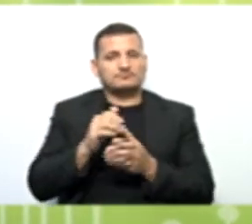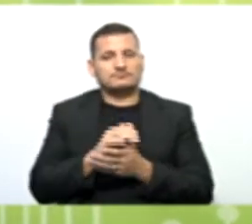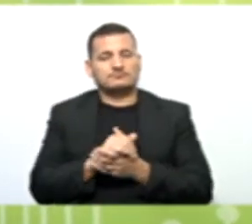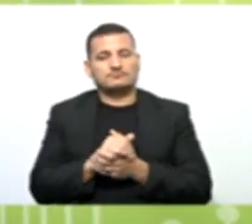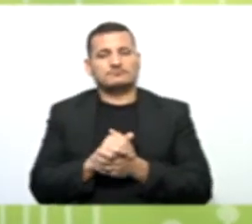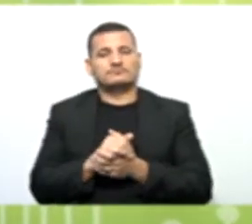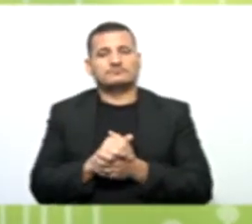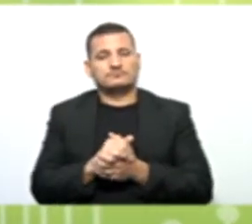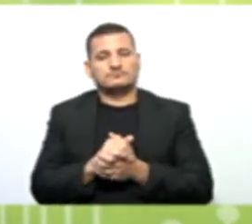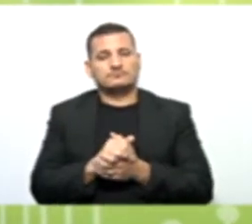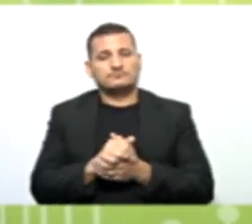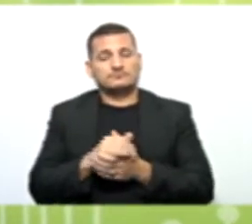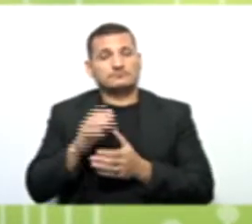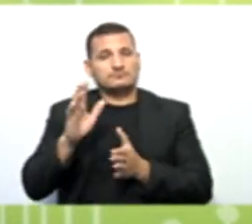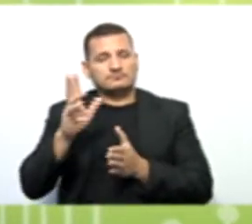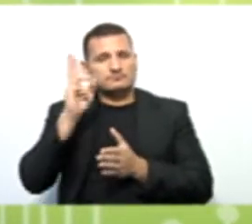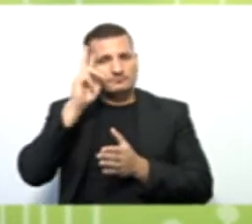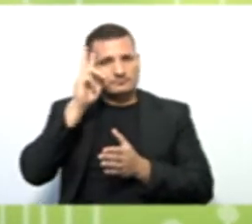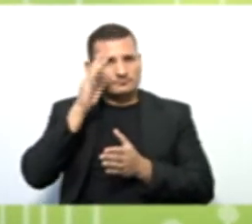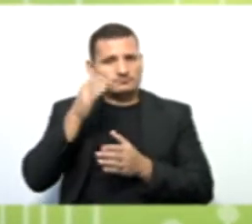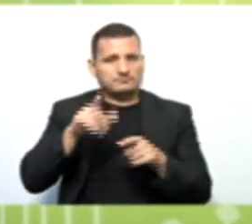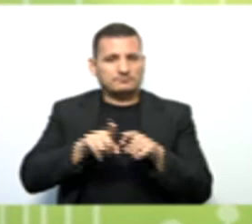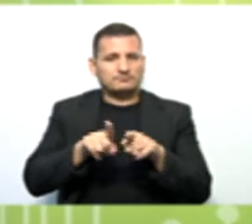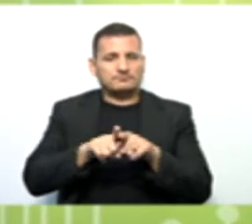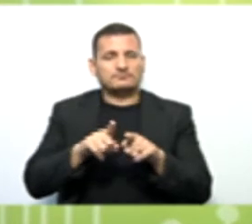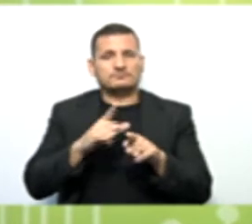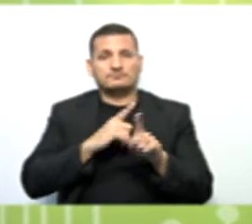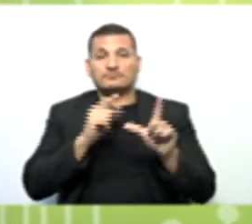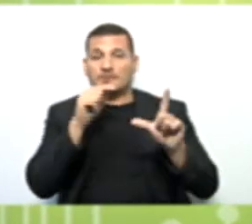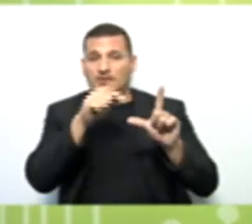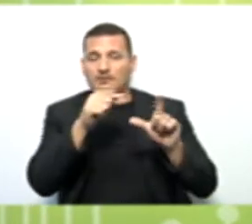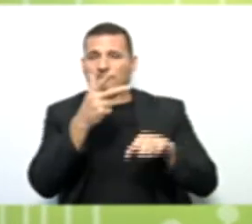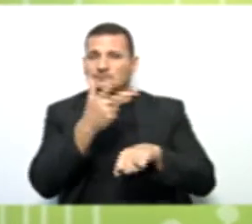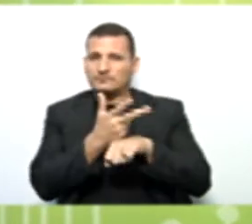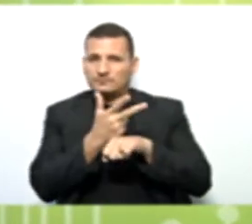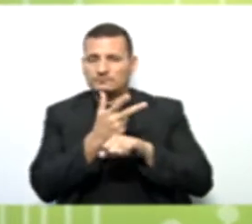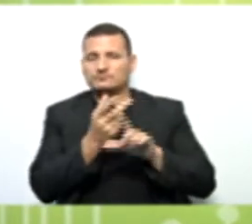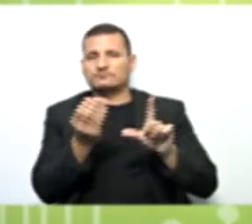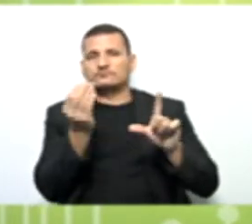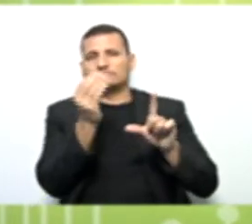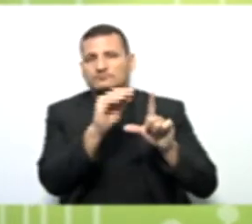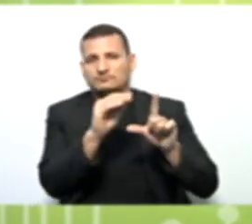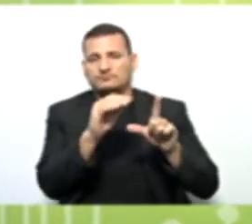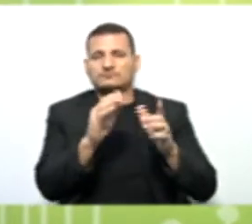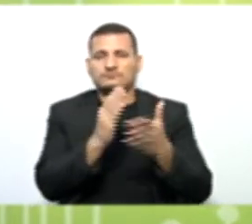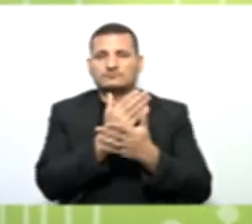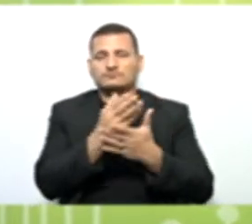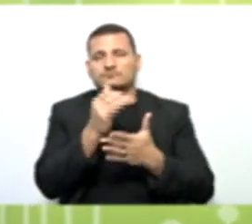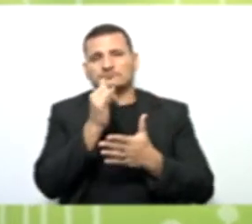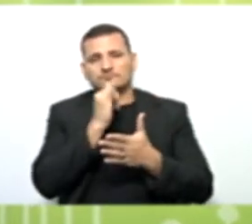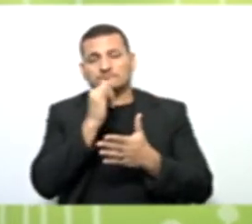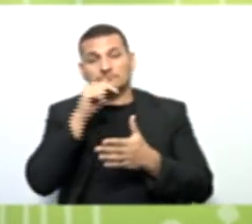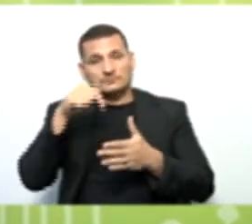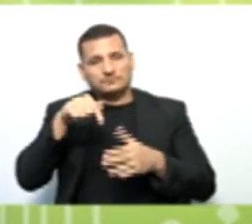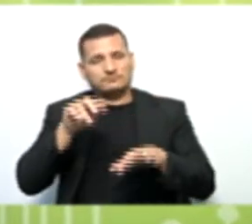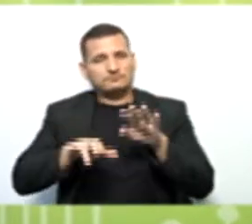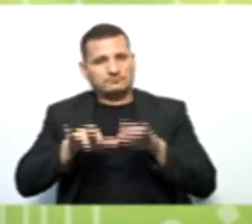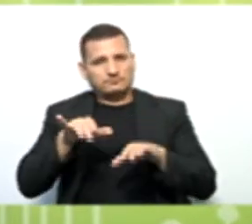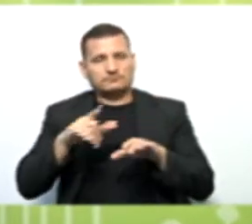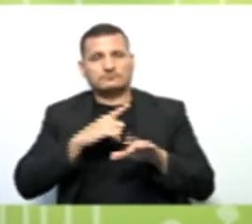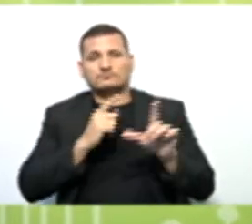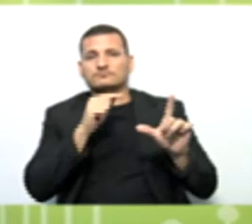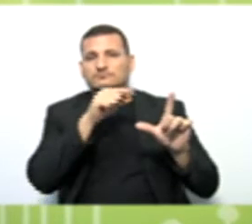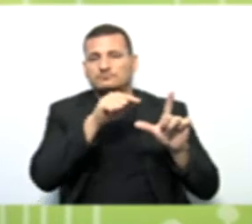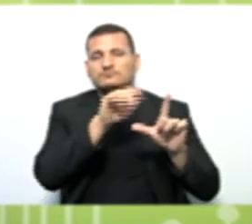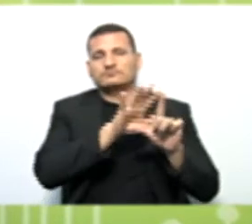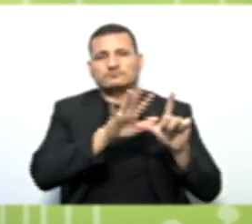pessoal, que em algumas aulas eu estou deixando um vídeo tutorial lá para vocês no AVA. Alguns dos exemplos que nós vamos fazer aqui vão estar lá no AVA